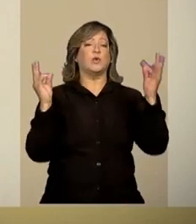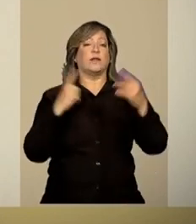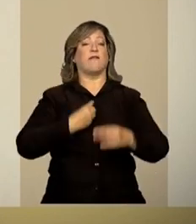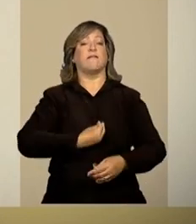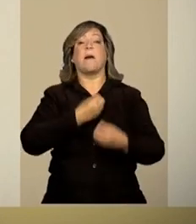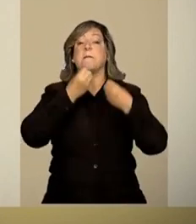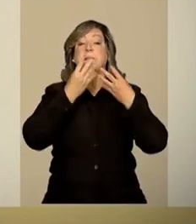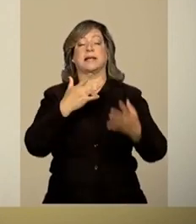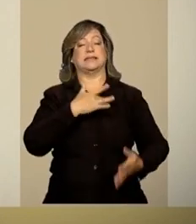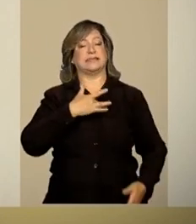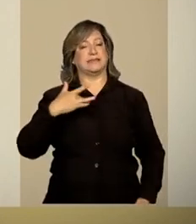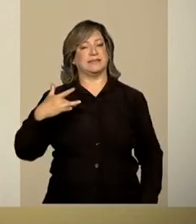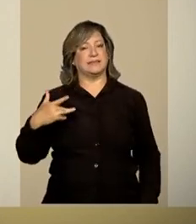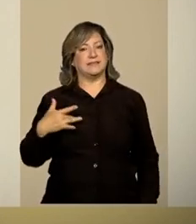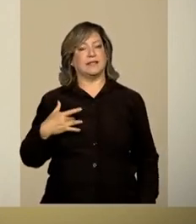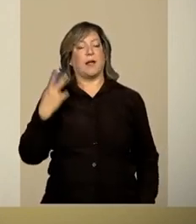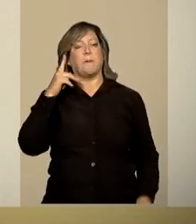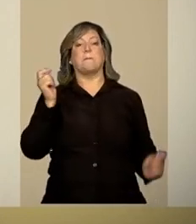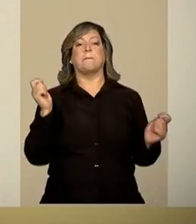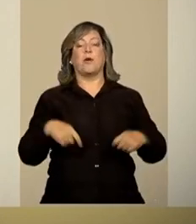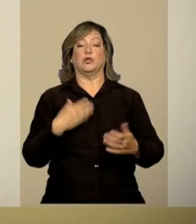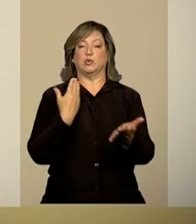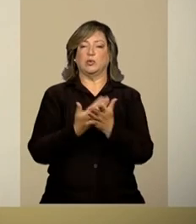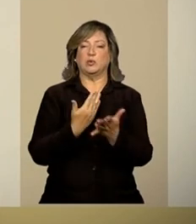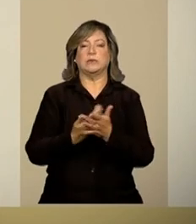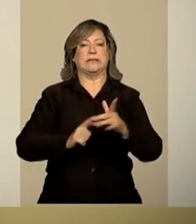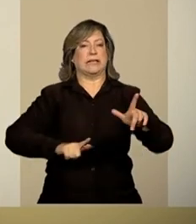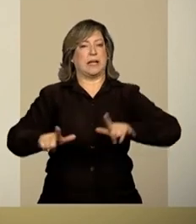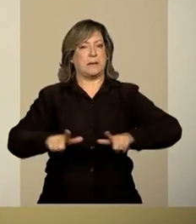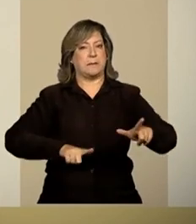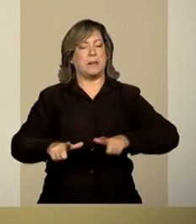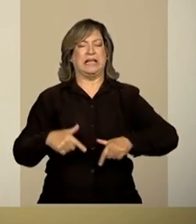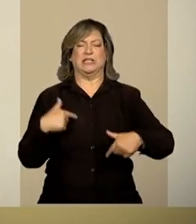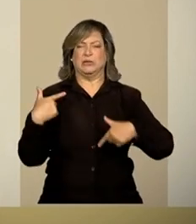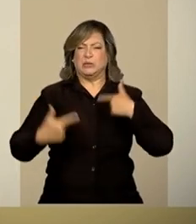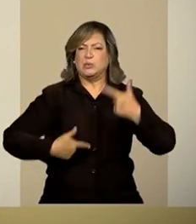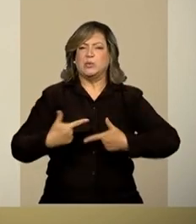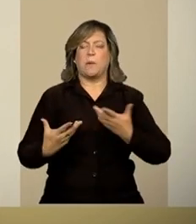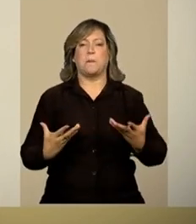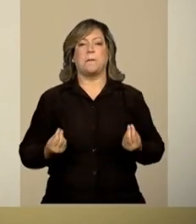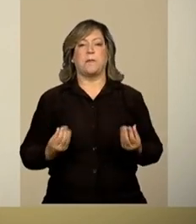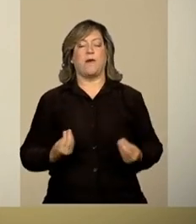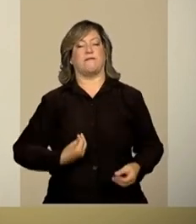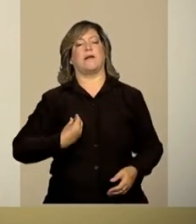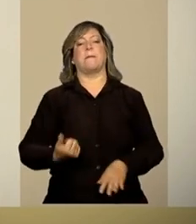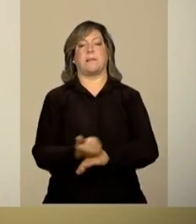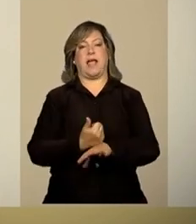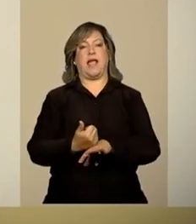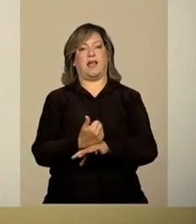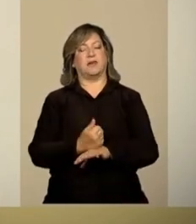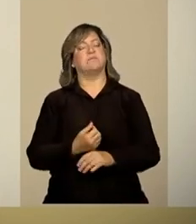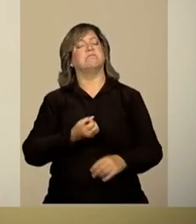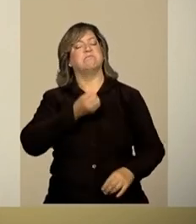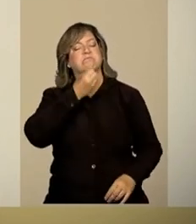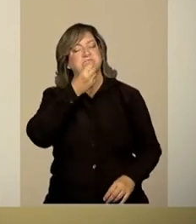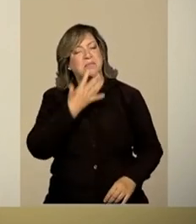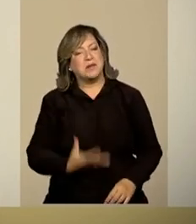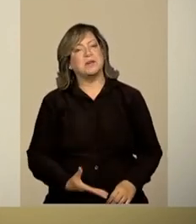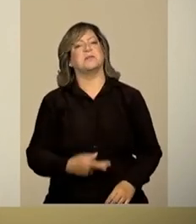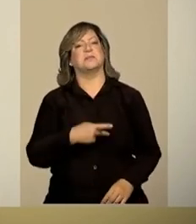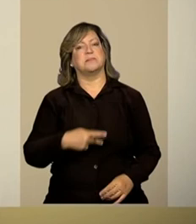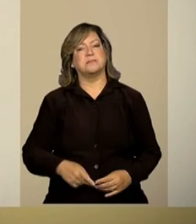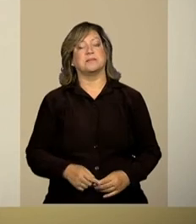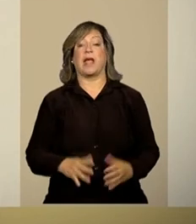todos vivam bem Com saúde para que possa estudar trabalhar batalhar sempre por uma vida melhor muito bom Presidente